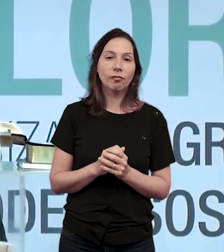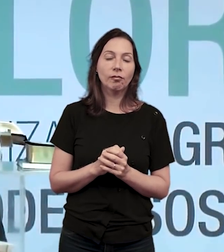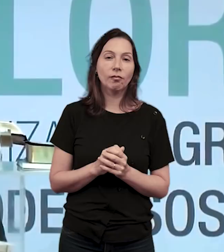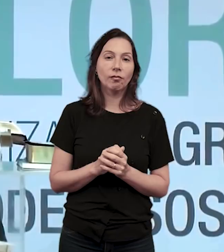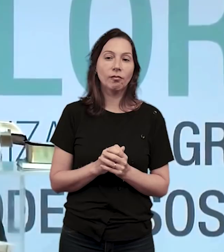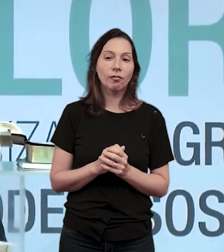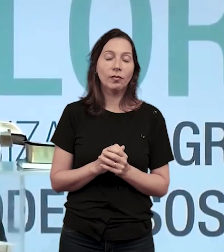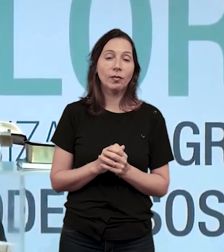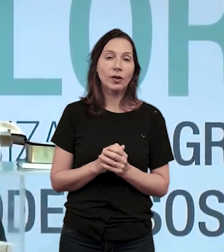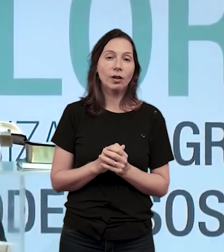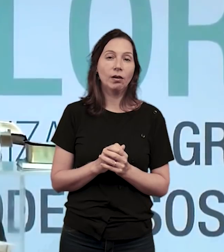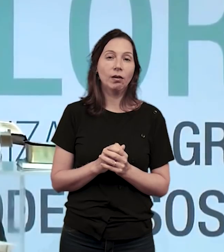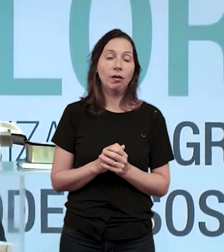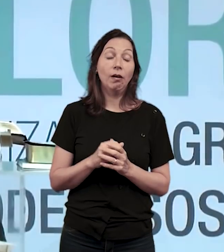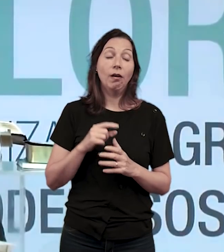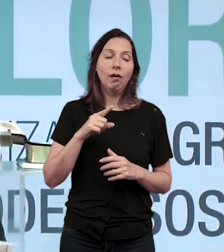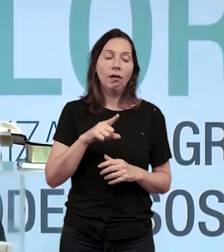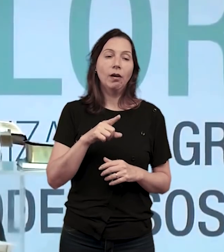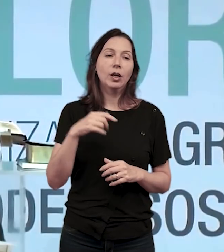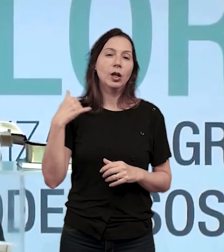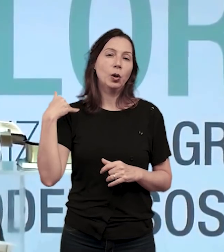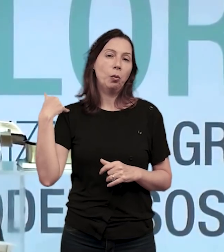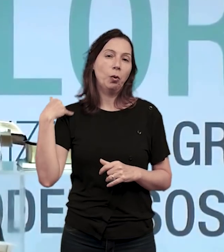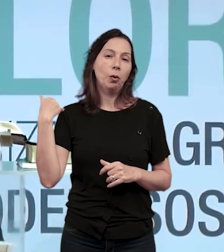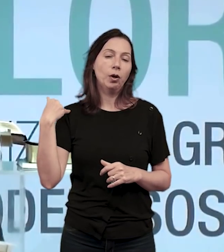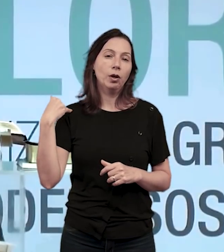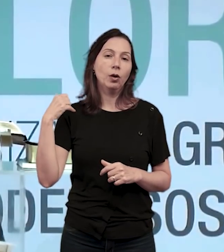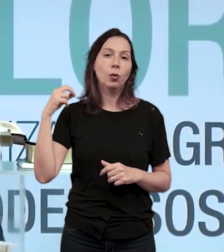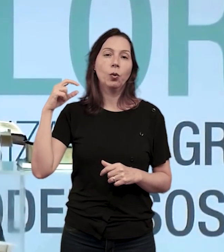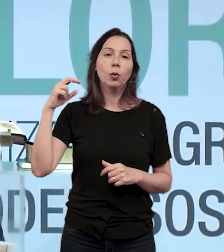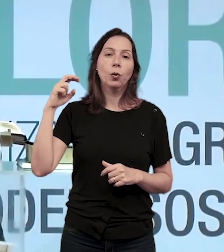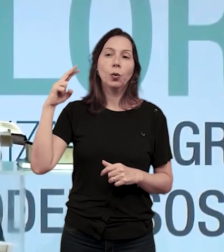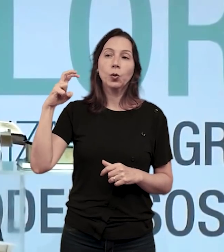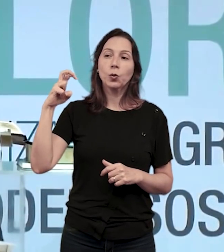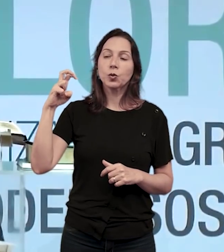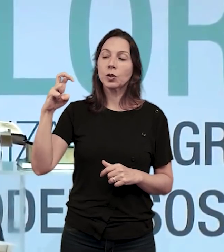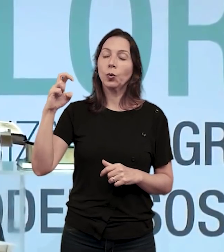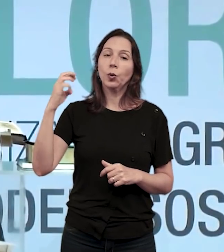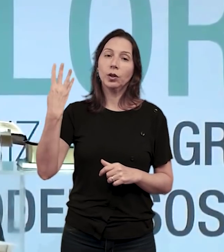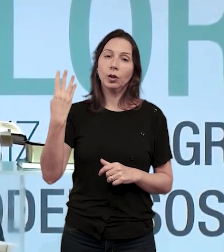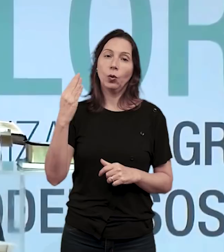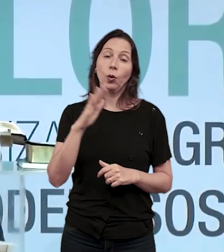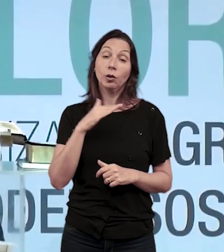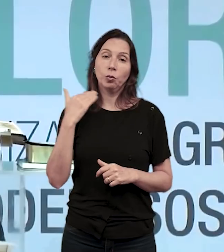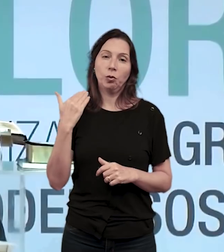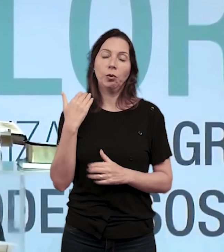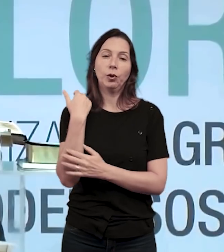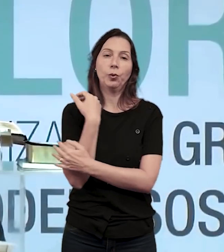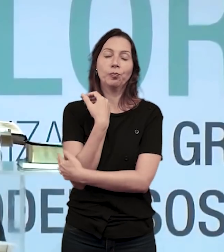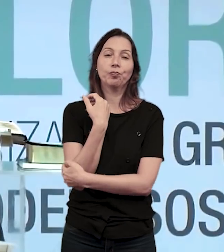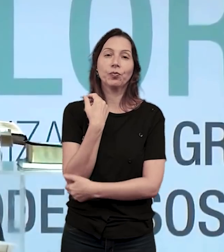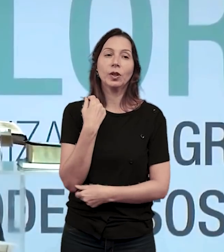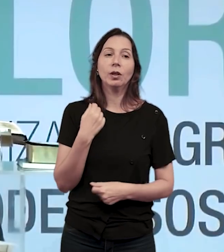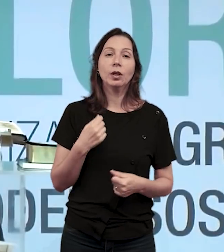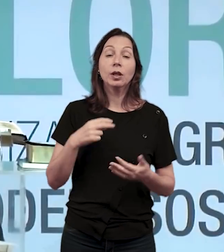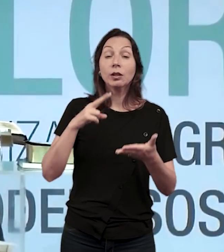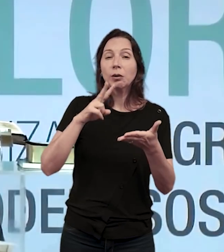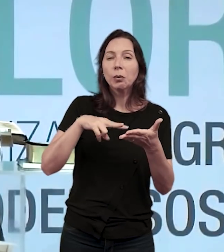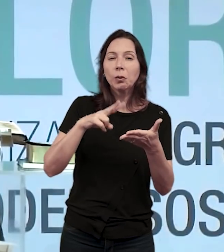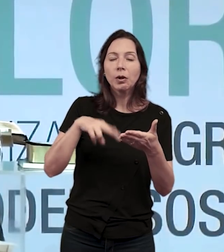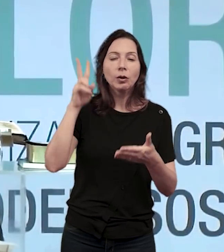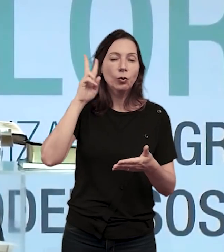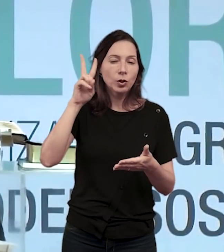Calvino não chegou a completar 55 anos. Quando eu li a história daquele homem, eu fico pasmo. Era